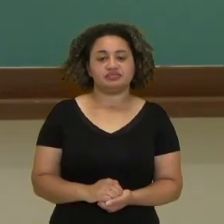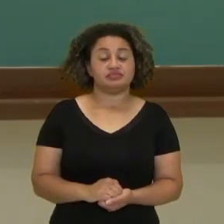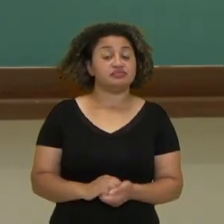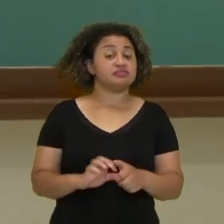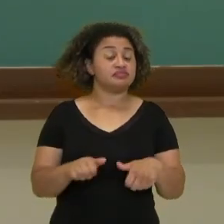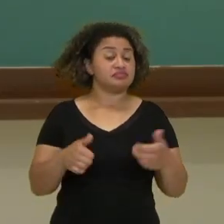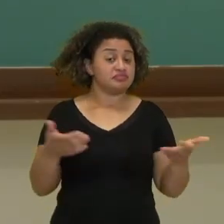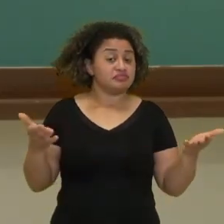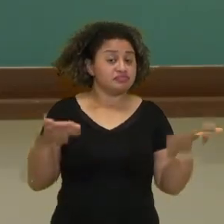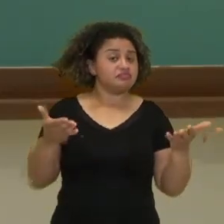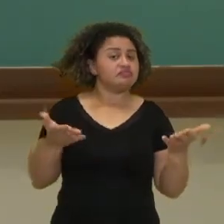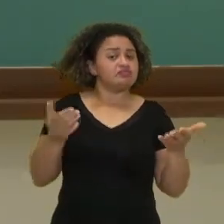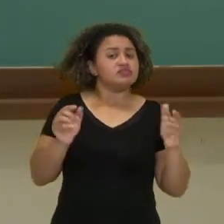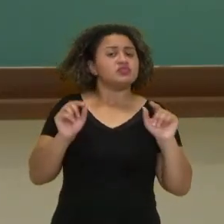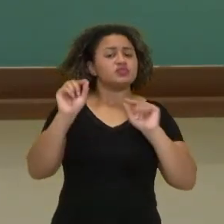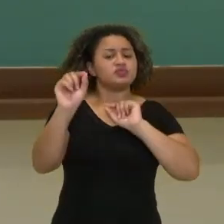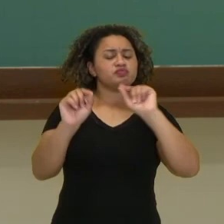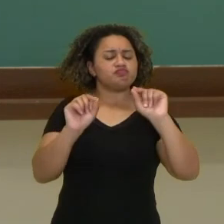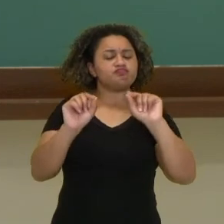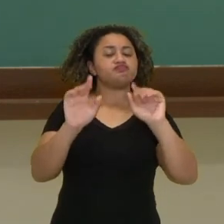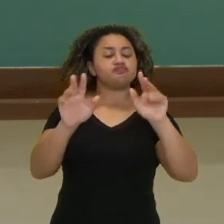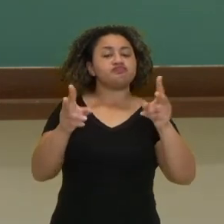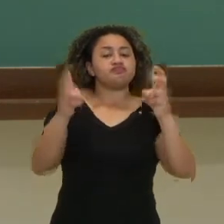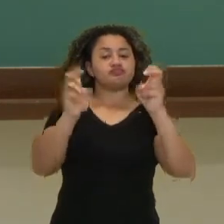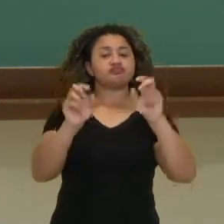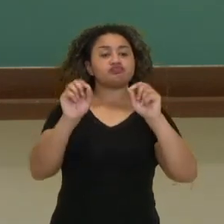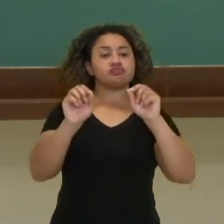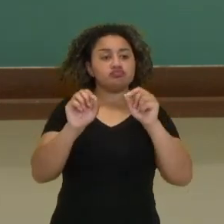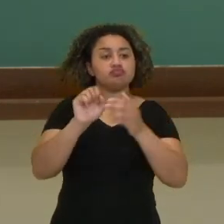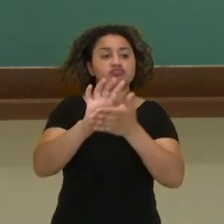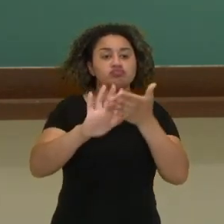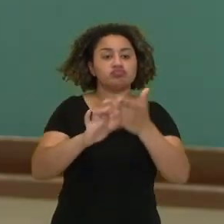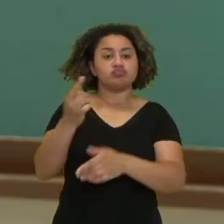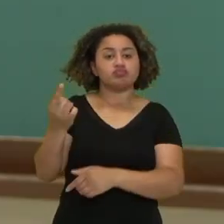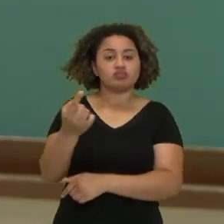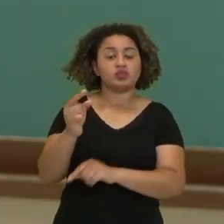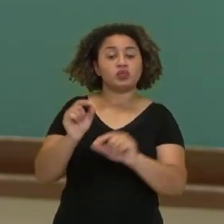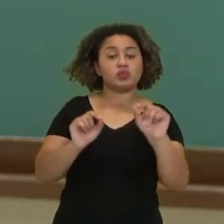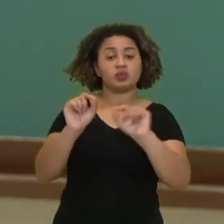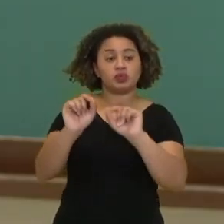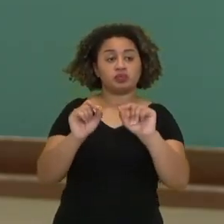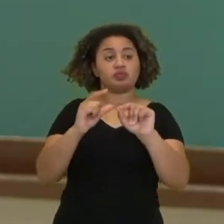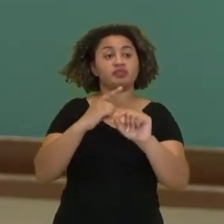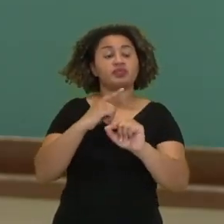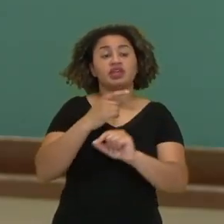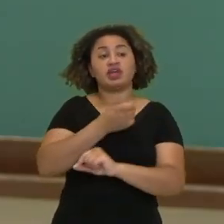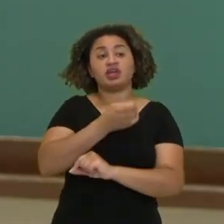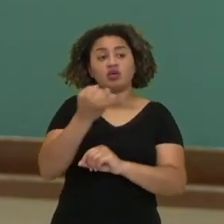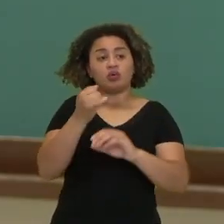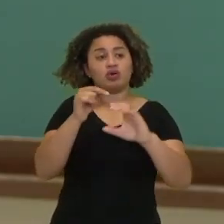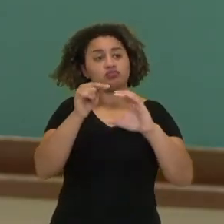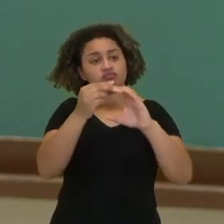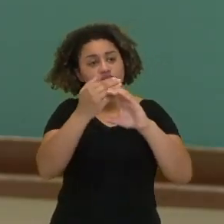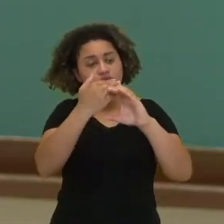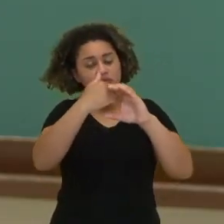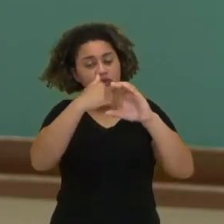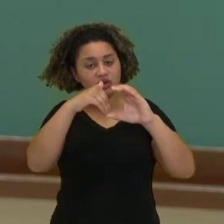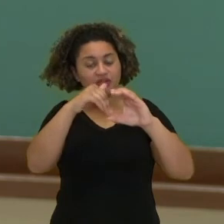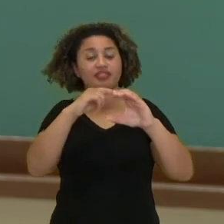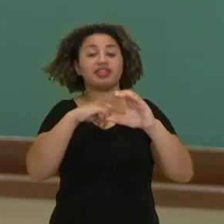Vamos lá, pessoal? Então veja, no exercício 1, olha lá, eu tenho quantas partezinhas iguais